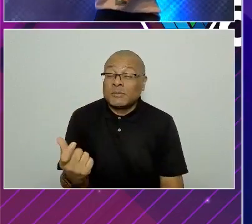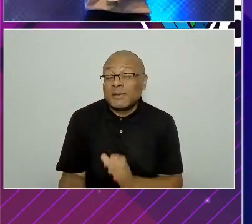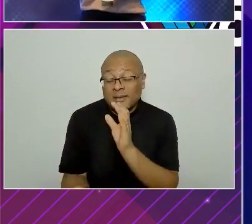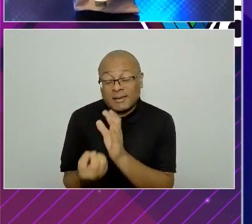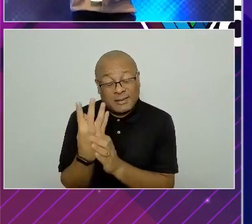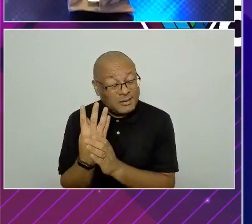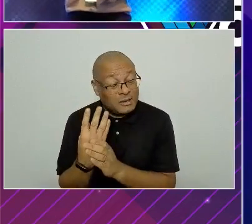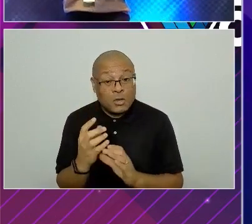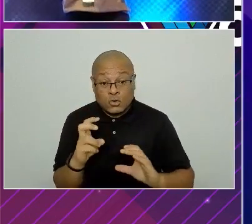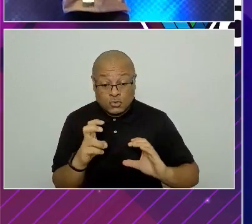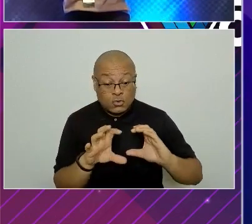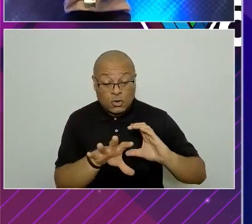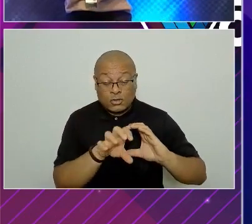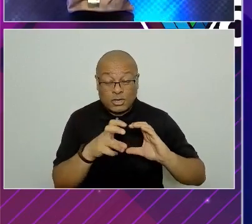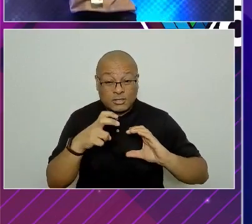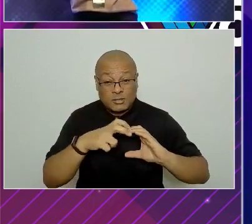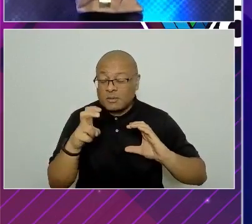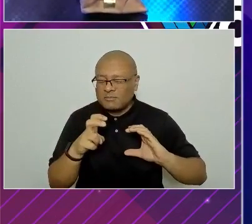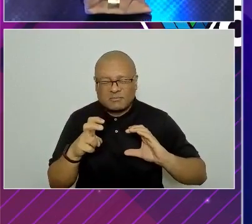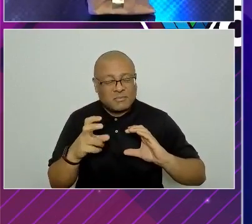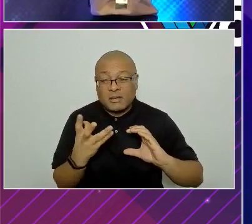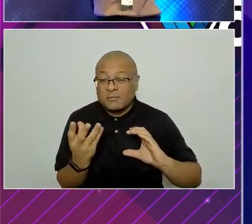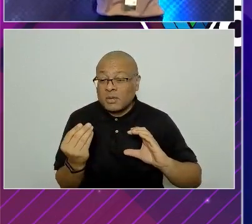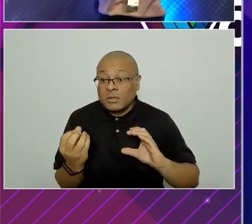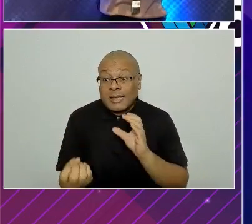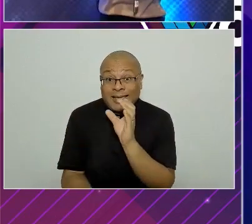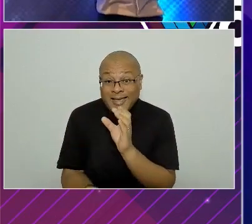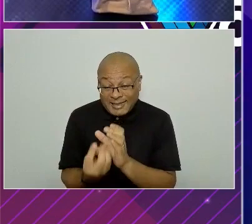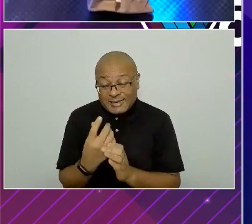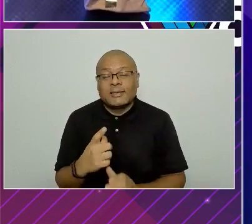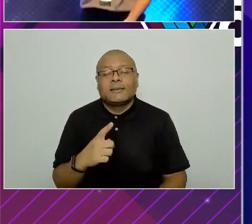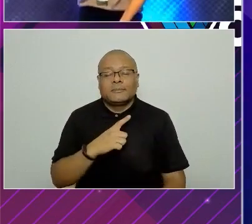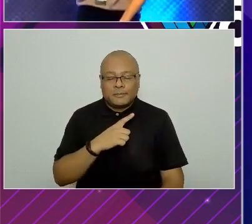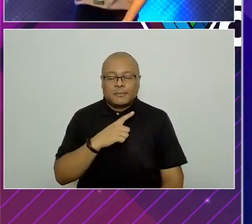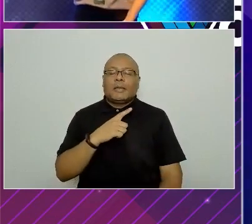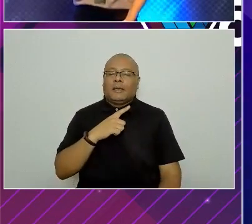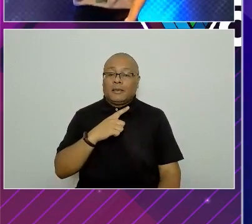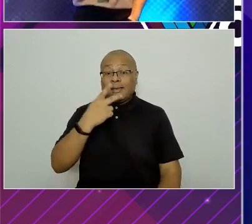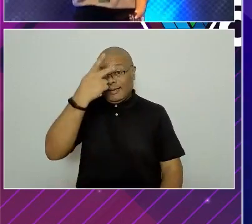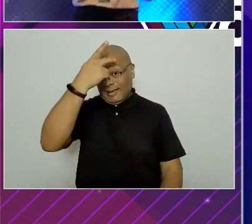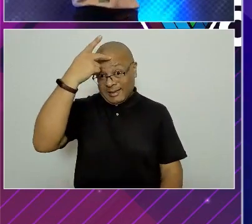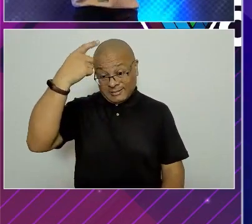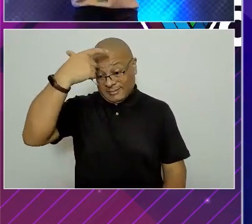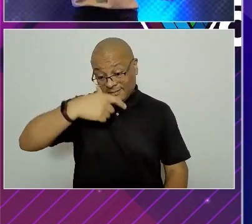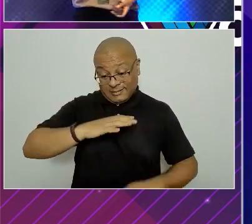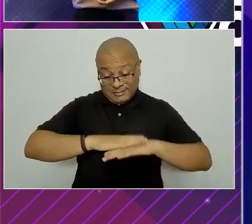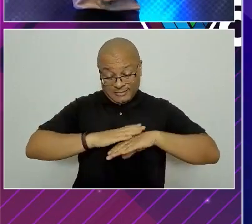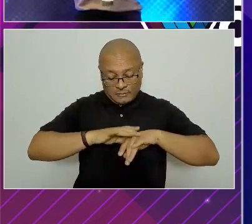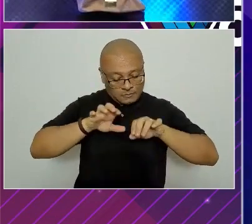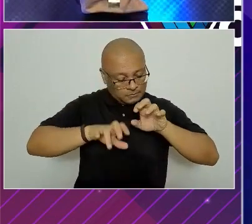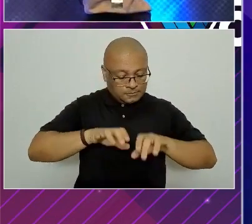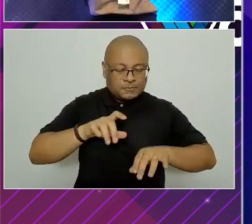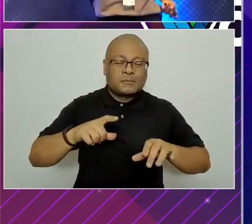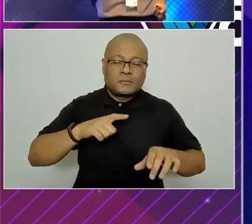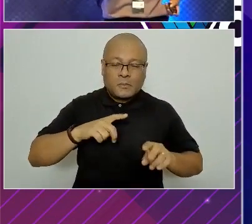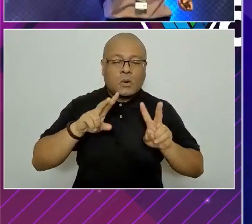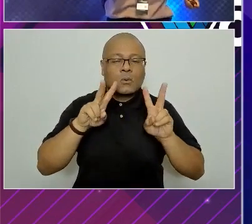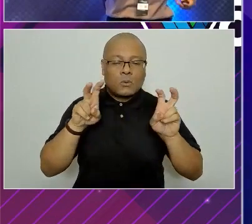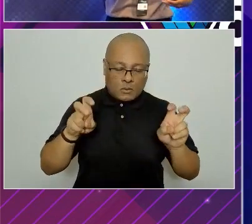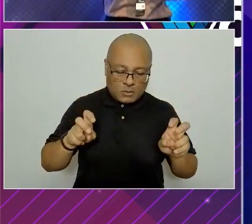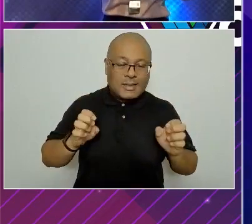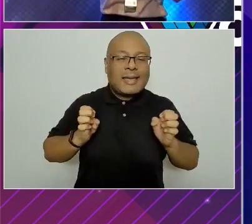chat GPT, mas sempre quando a gente desenvolve, tem o viés das próprias pessoas que desenvolvem, né? Então, tem muitas questões de ética